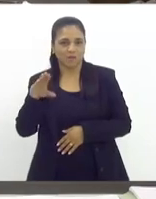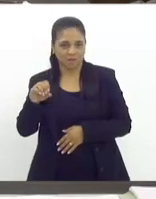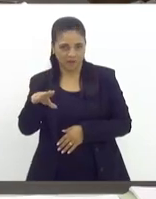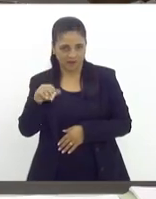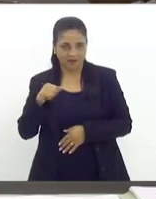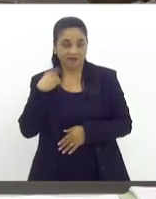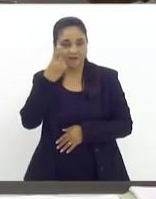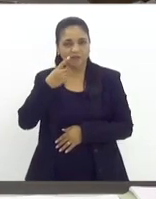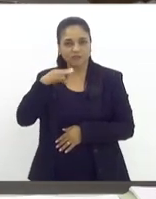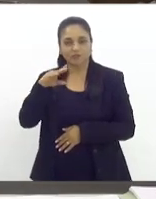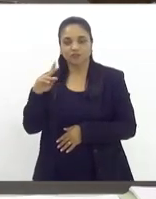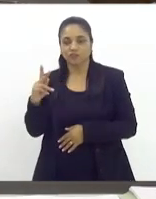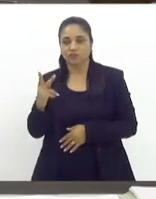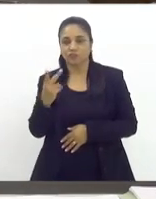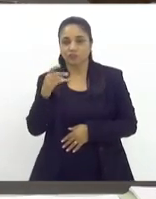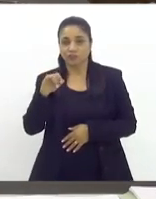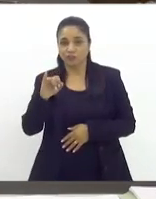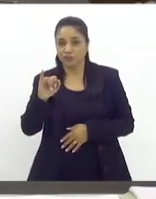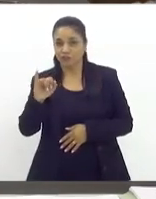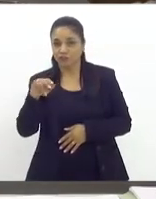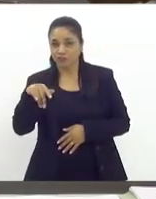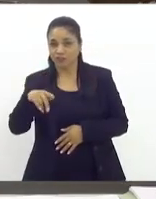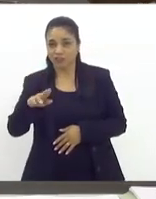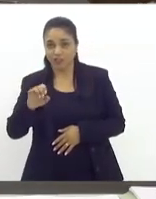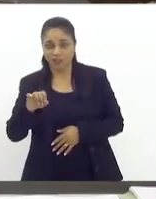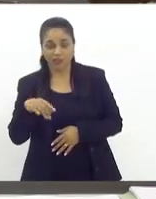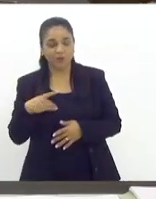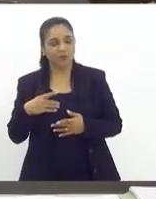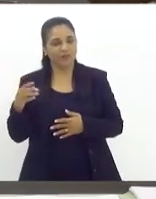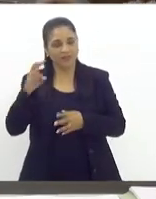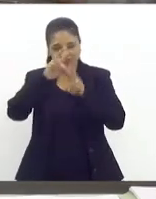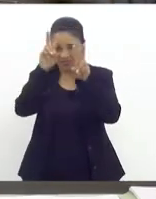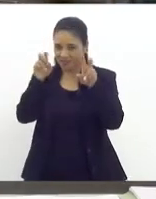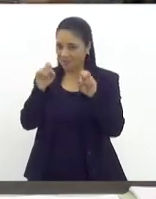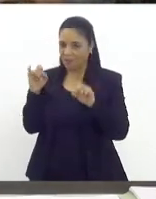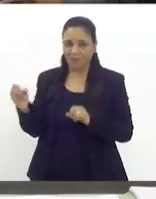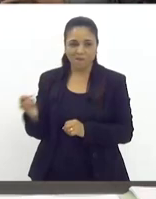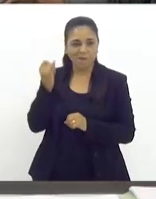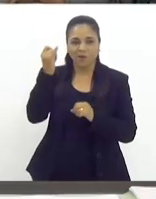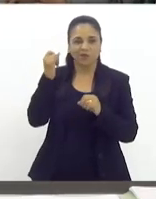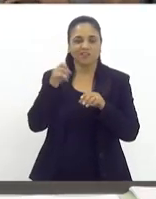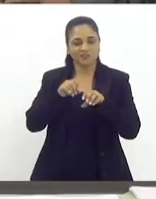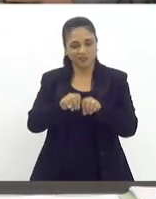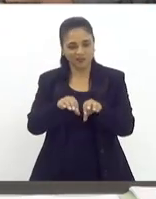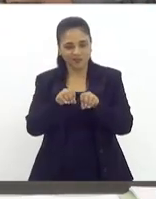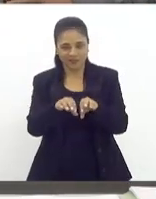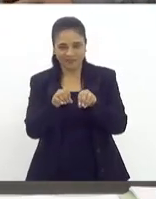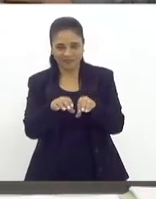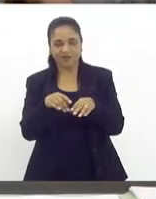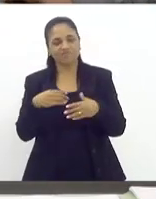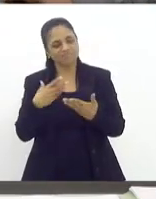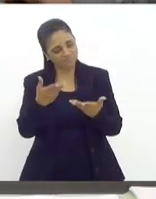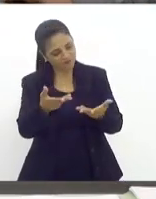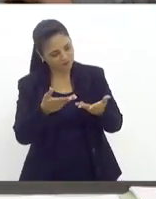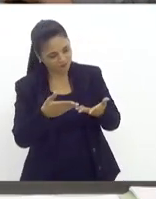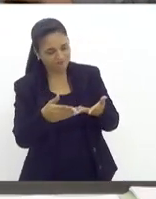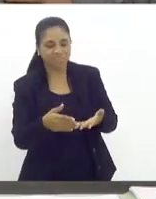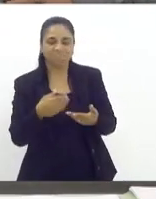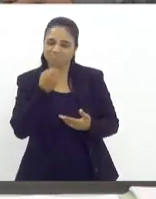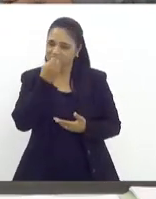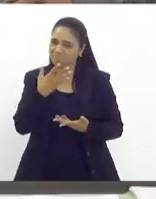momento que a gente discutia um tema importante sobre educação. Vossa Excelência chega momentos após aí, mas muito bem-vinda a